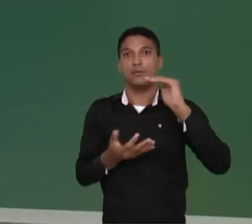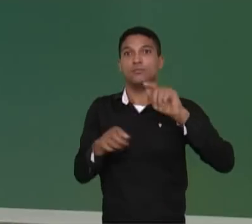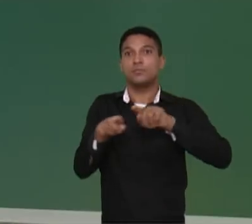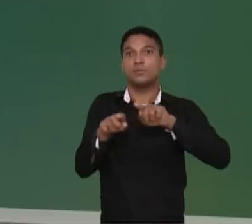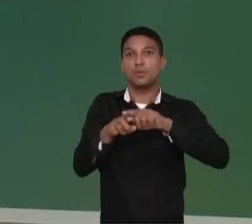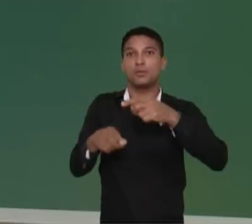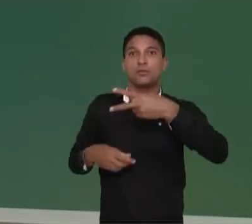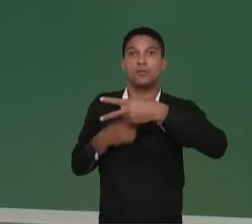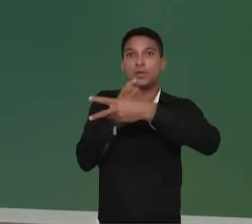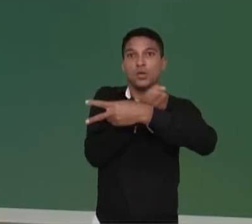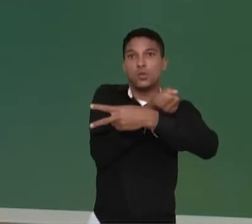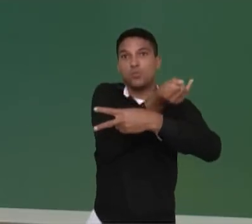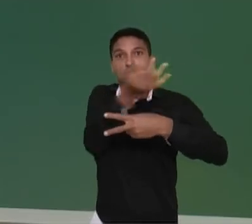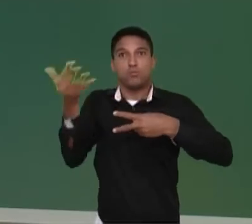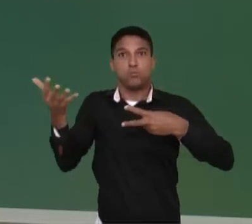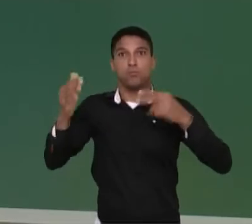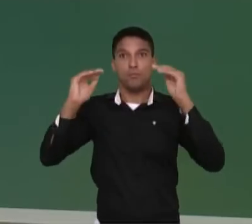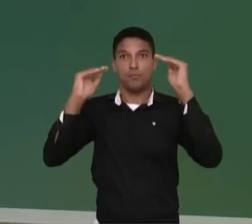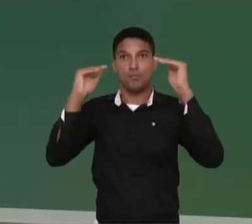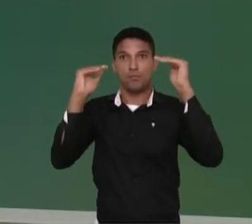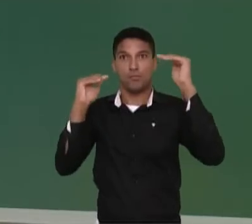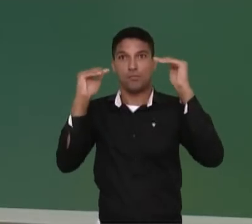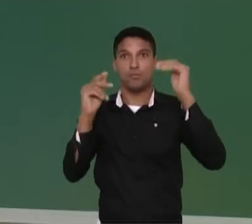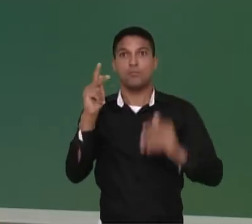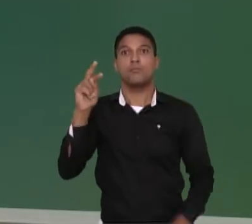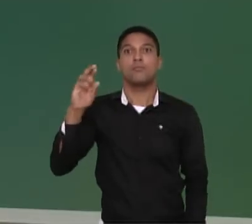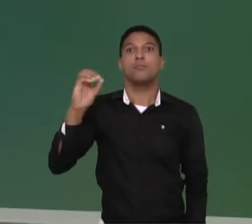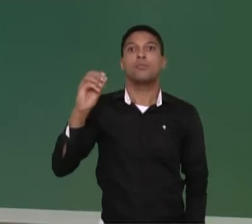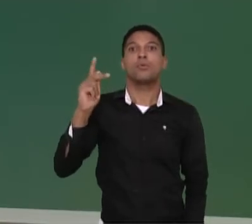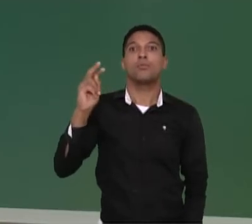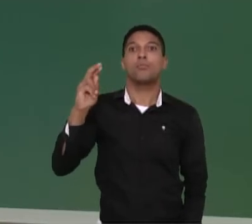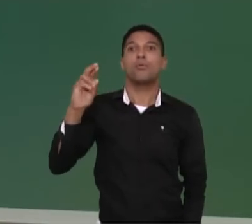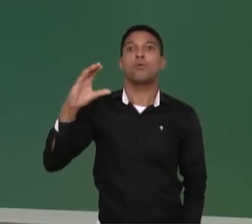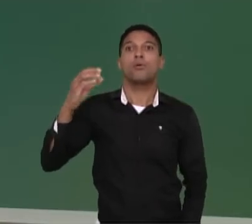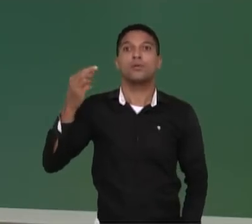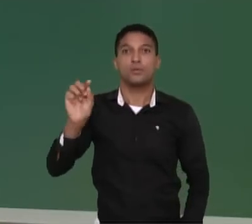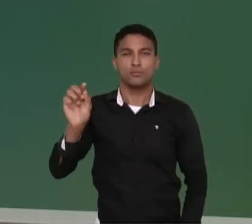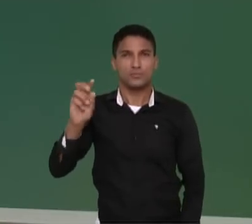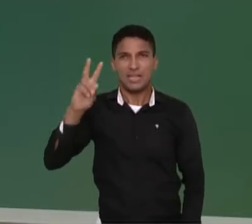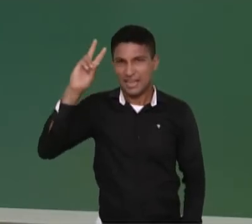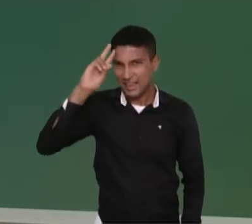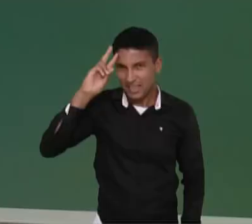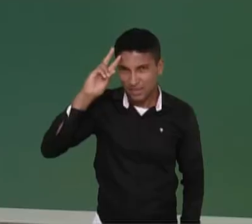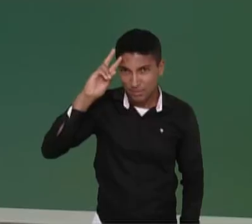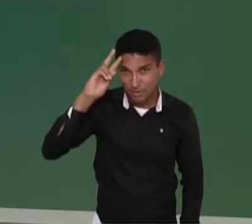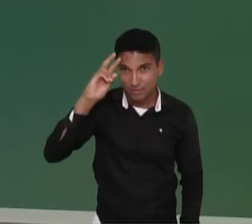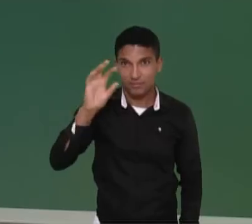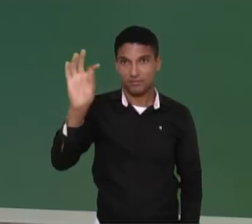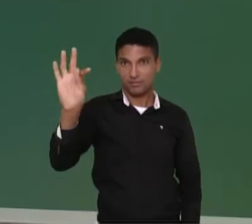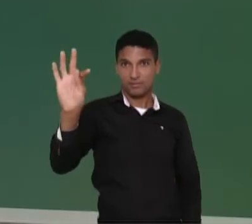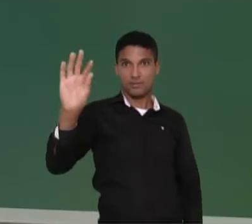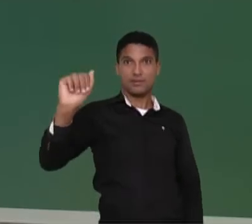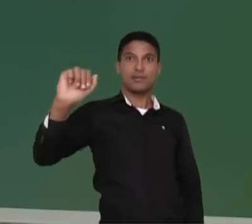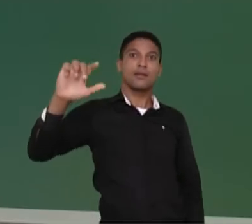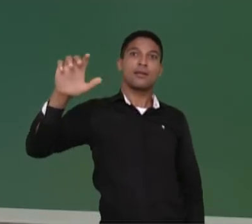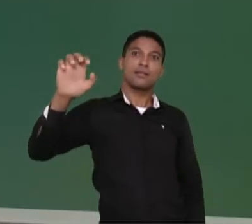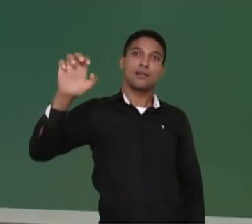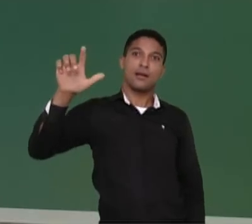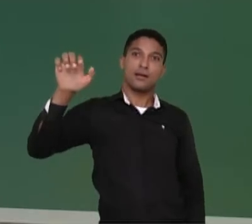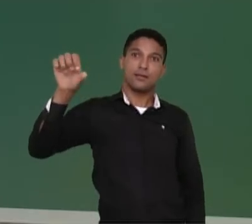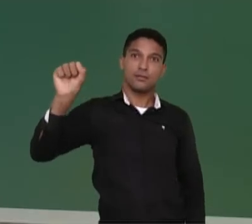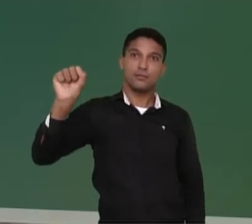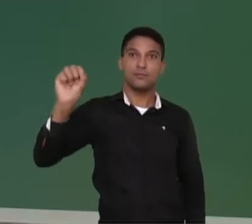na aula de hoje. Vamos lembrar algumas coisas aí. Lembra como o Tales de Mileto conseguiu determinar a